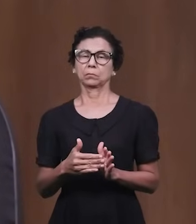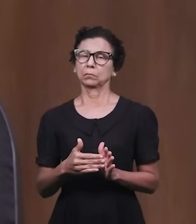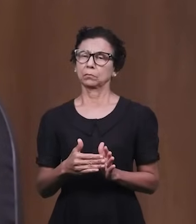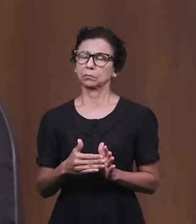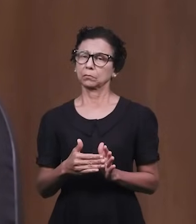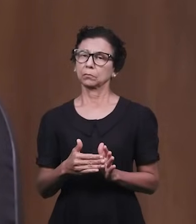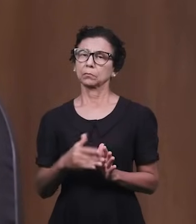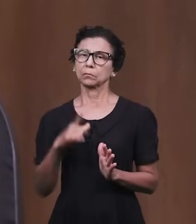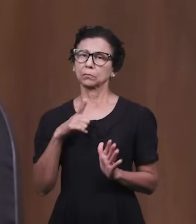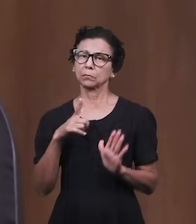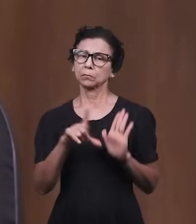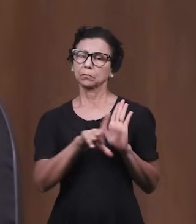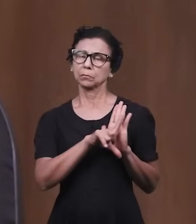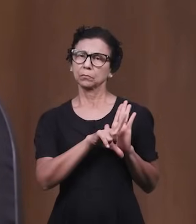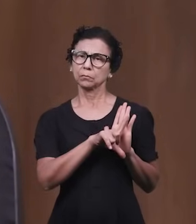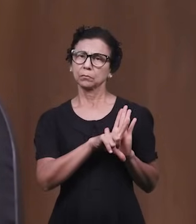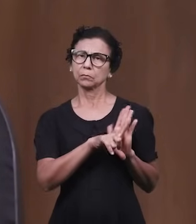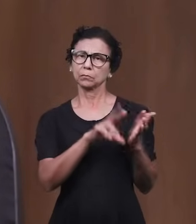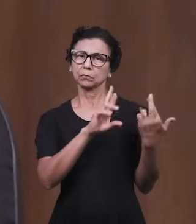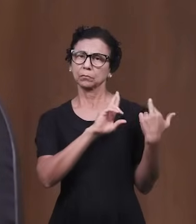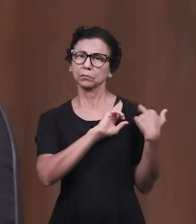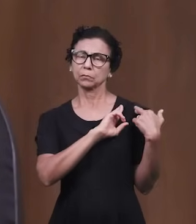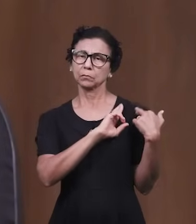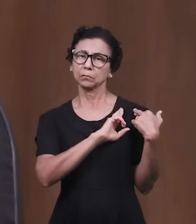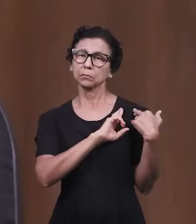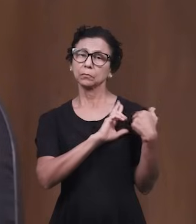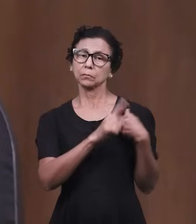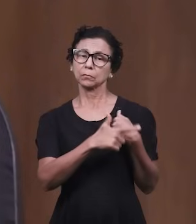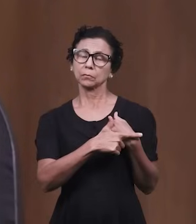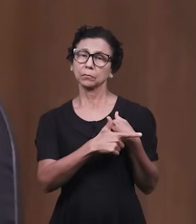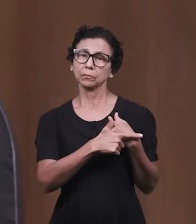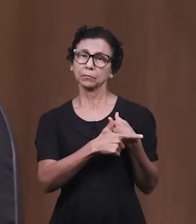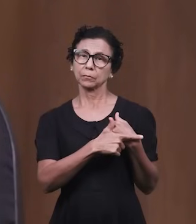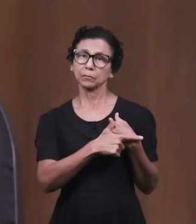função dele como presidente, normal. Mas